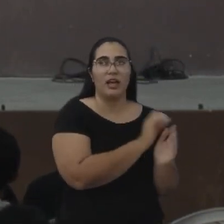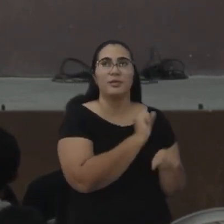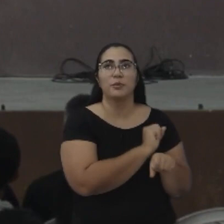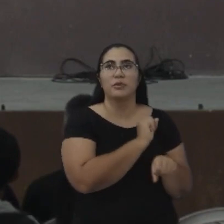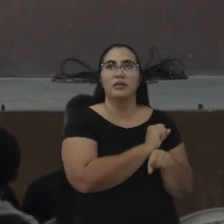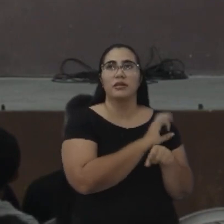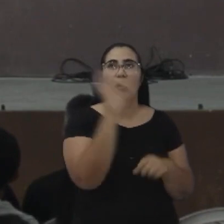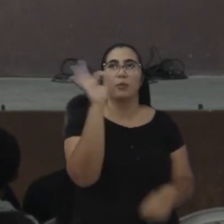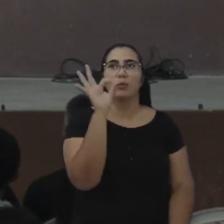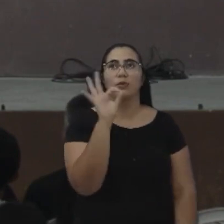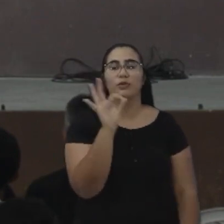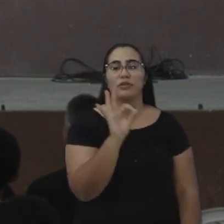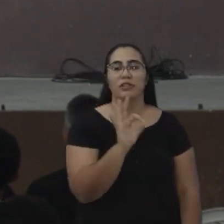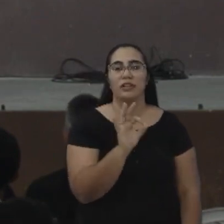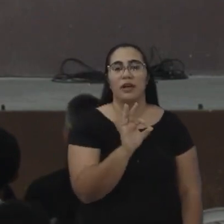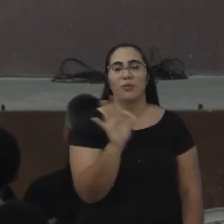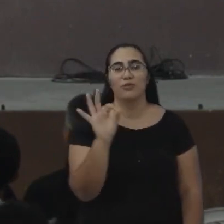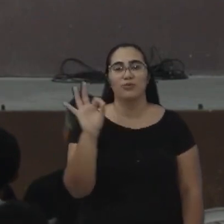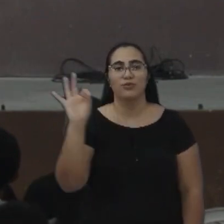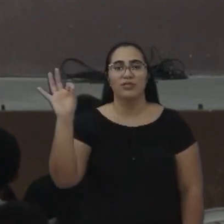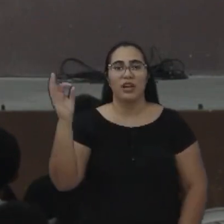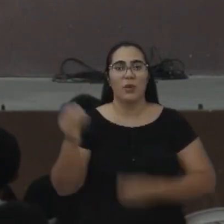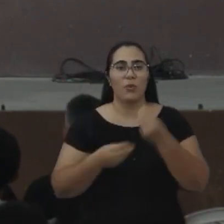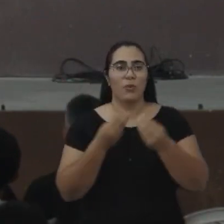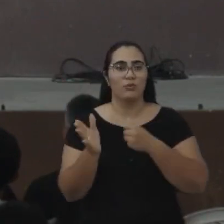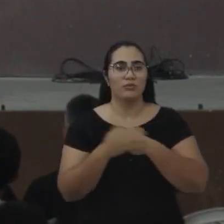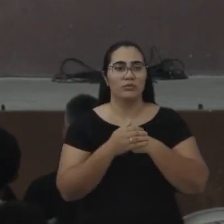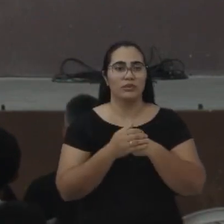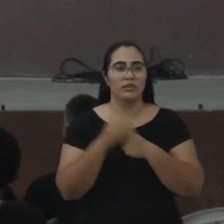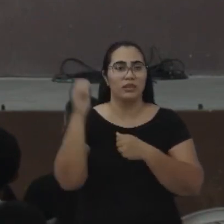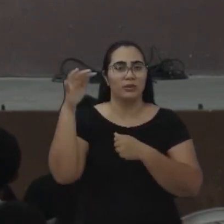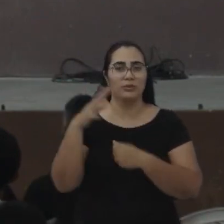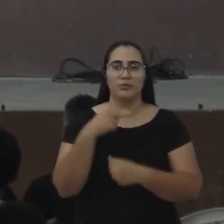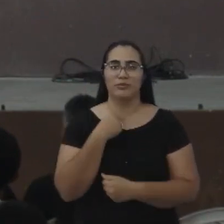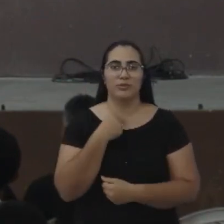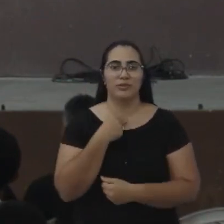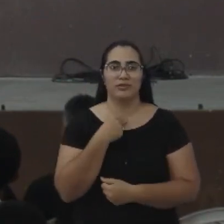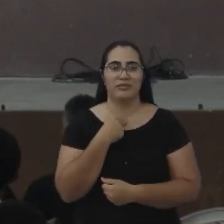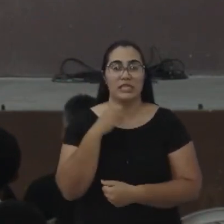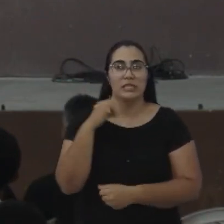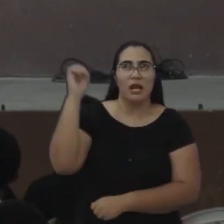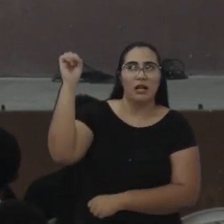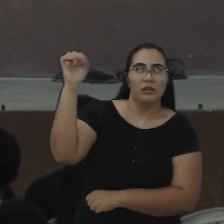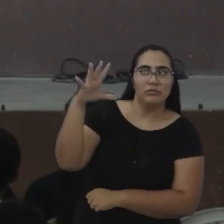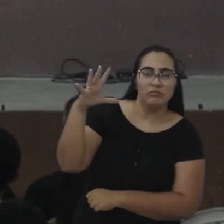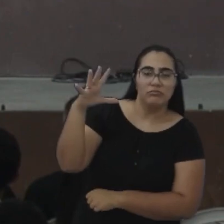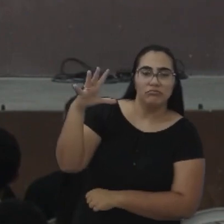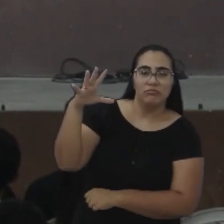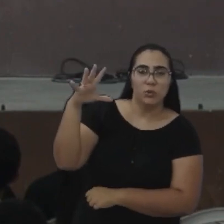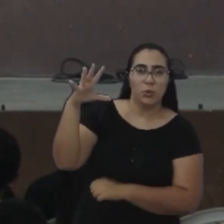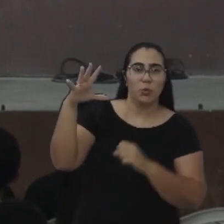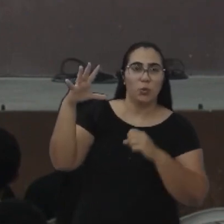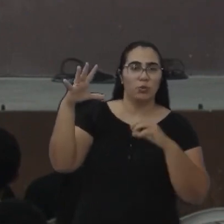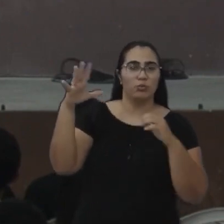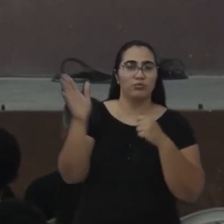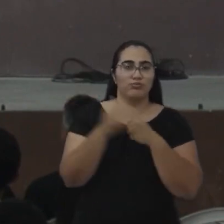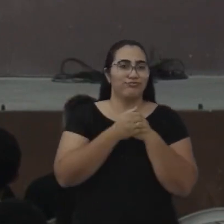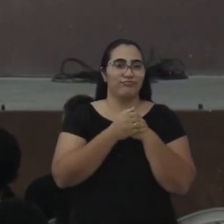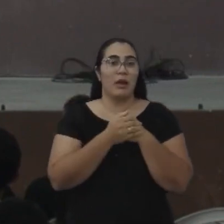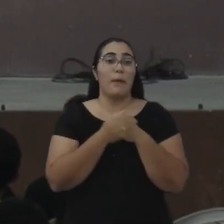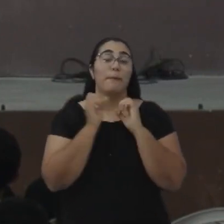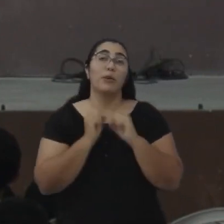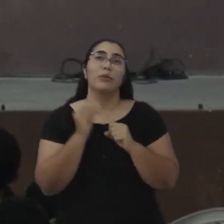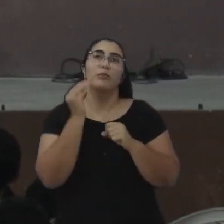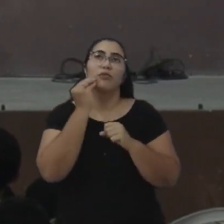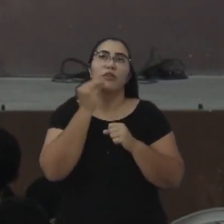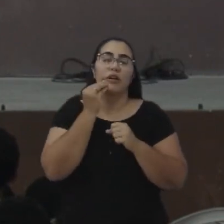mosca. Não tem como você esconder a luz. Se a luz estiver ligada, não tem como você esconder ela. Você pode tentar cobrir, e